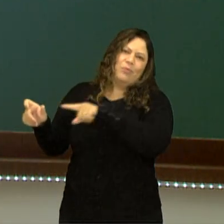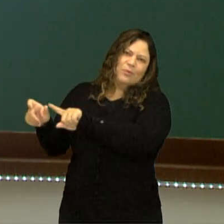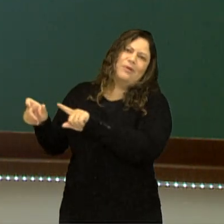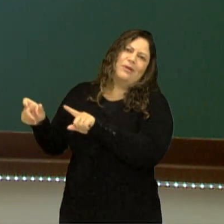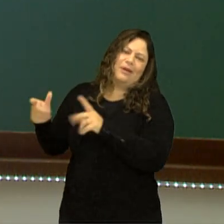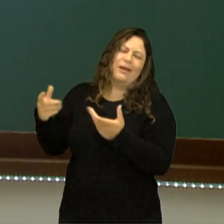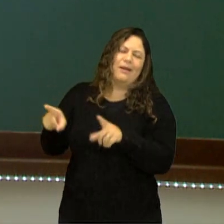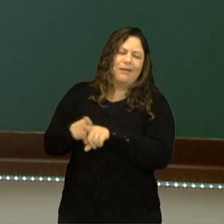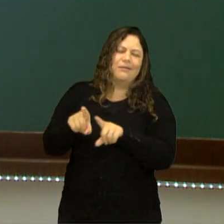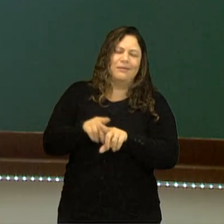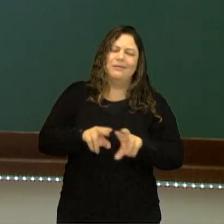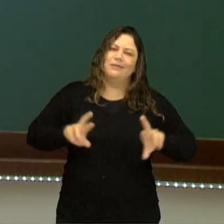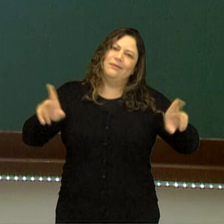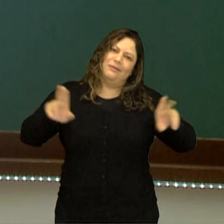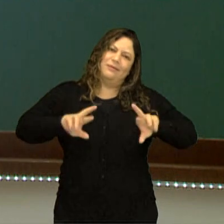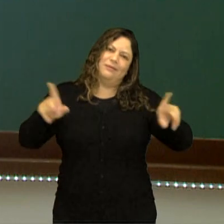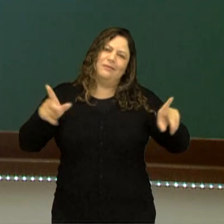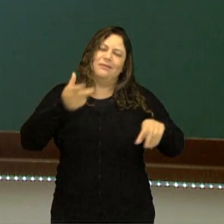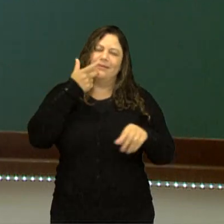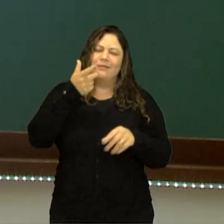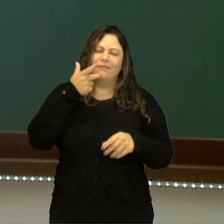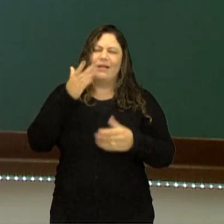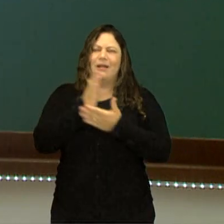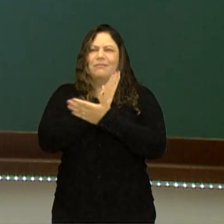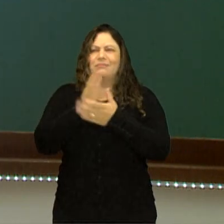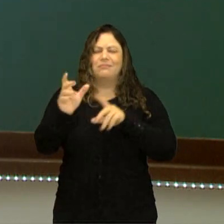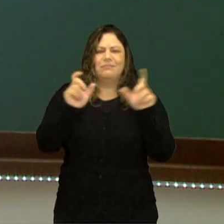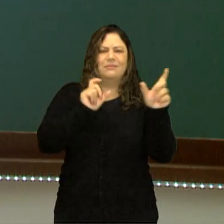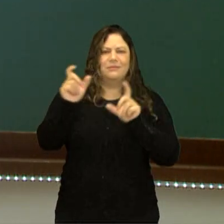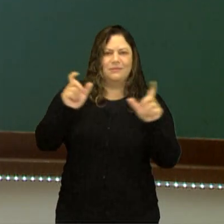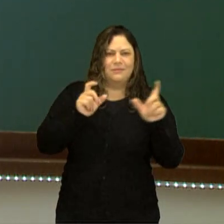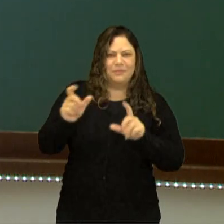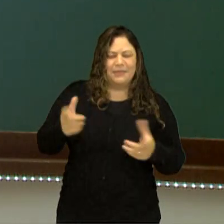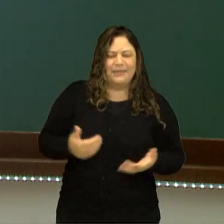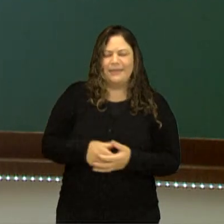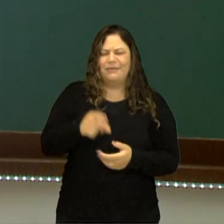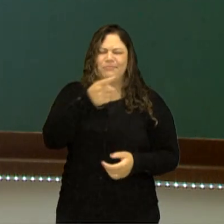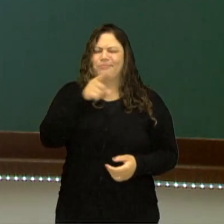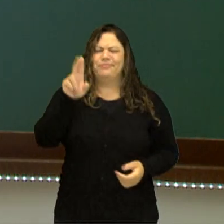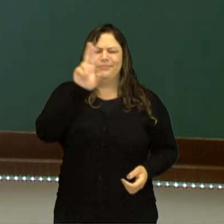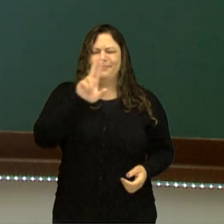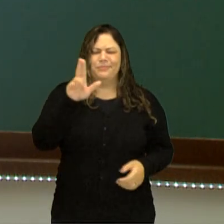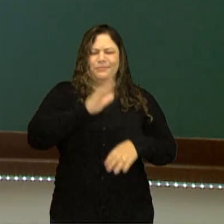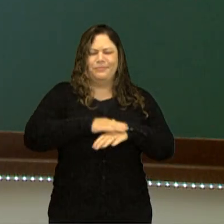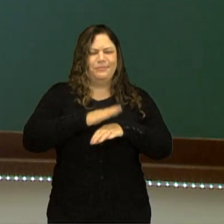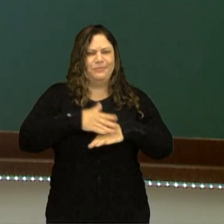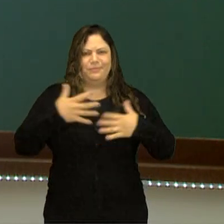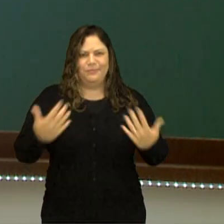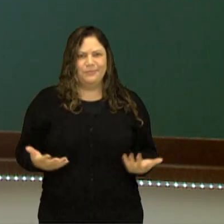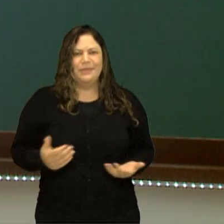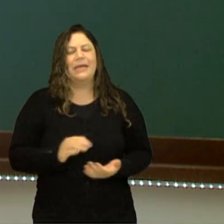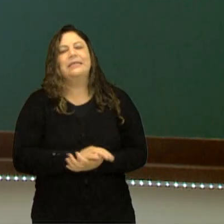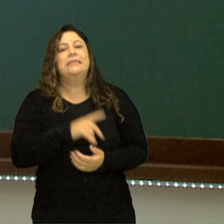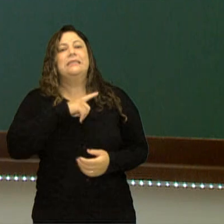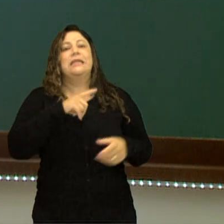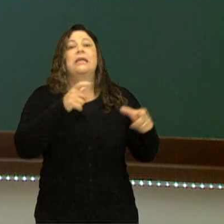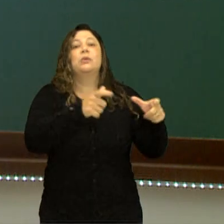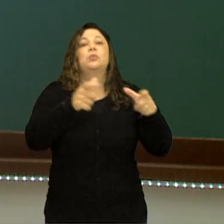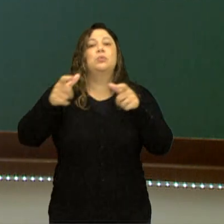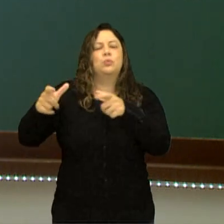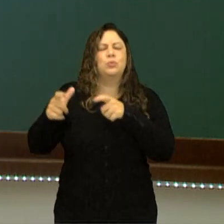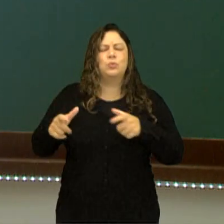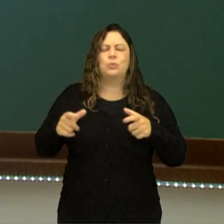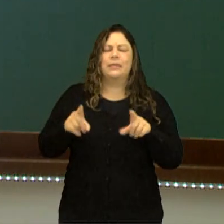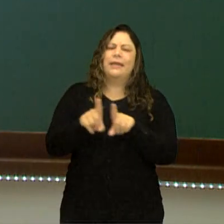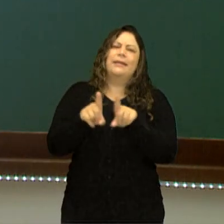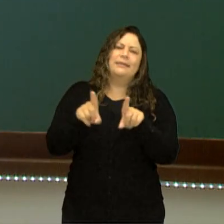forma incomum. Ele fala algumas palavras repetidas ali que não usamos já nos dias de hoje. Temos os lugares por onde ele passa,